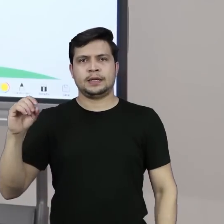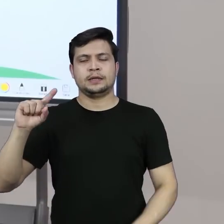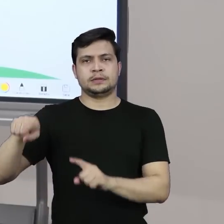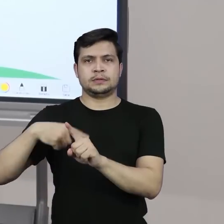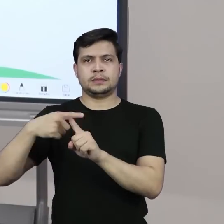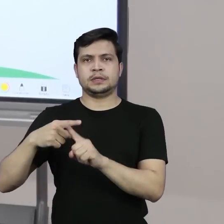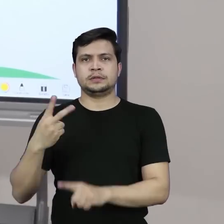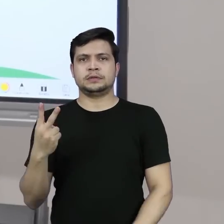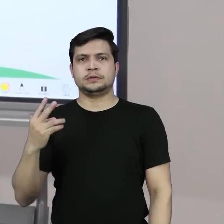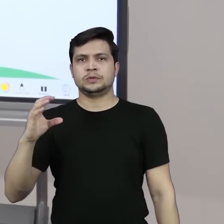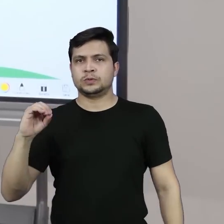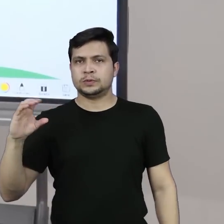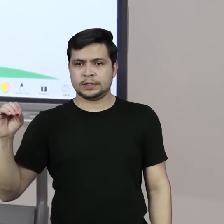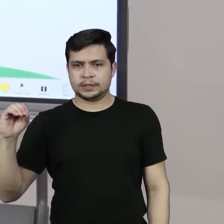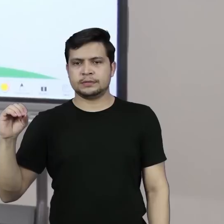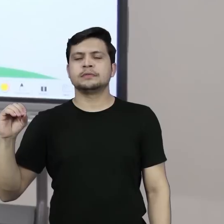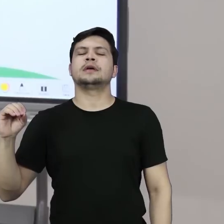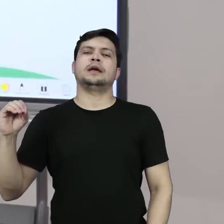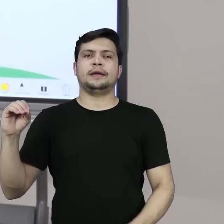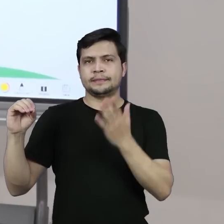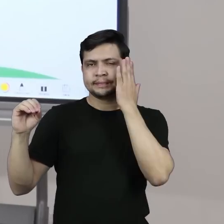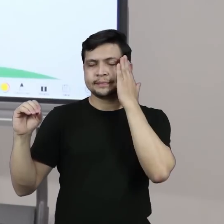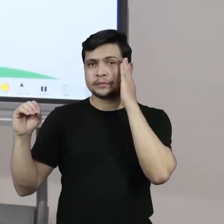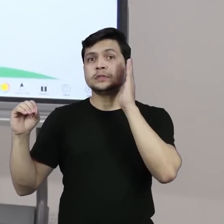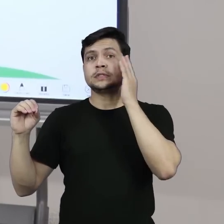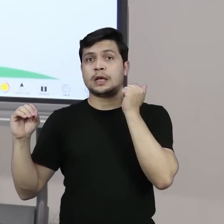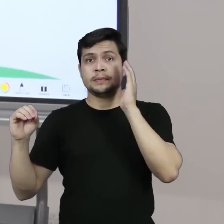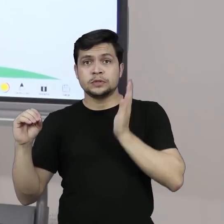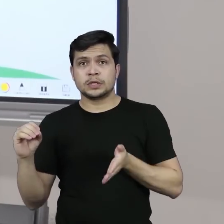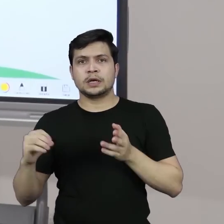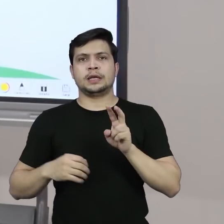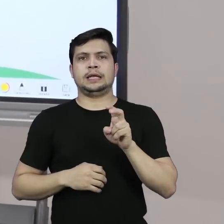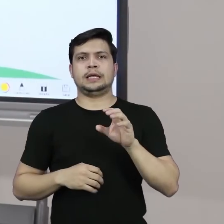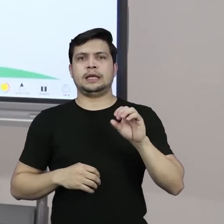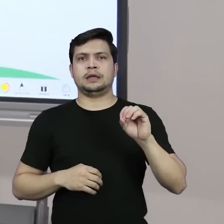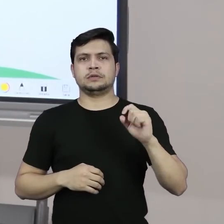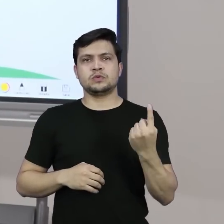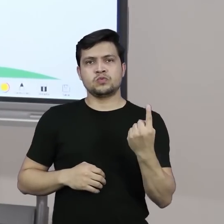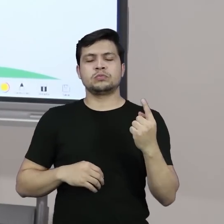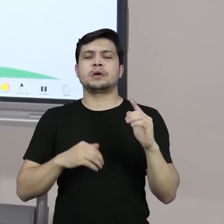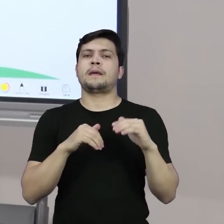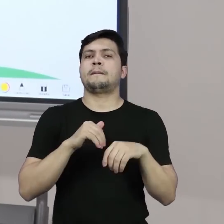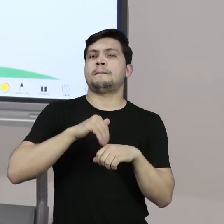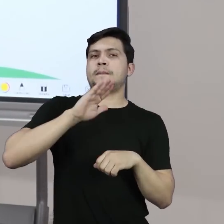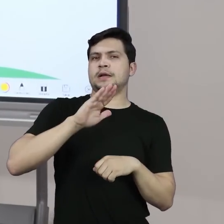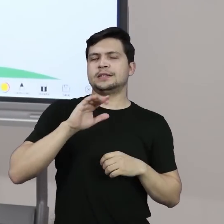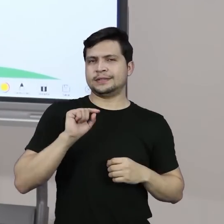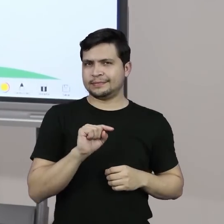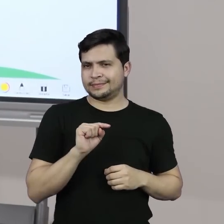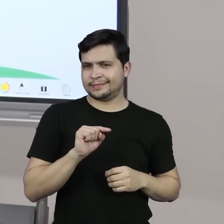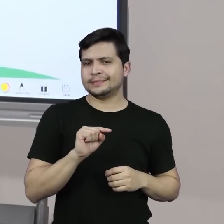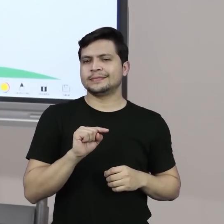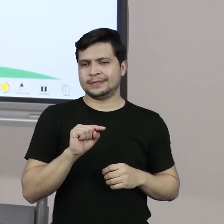15 mais 16 dividido por 2. Isso dá 31 dividido por 2, que vai